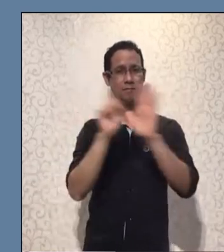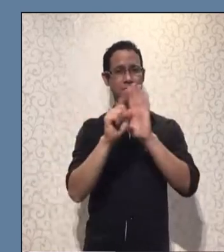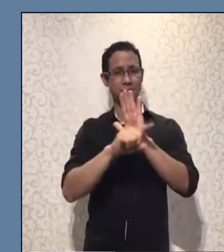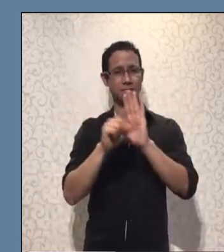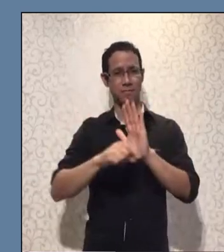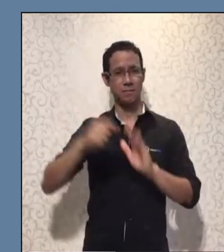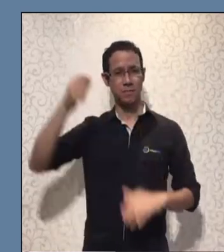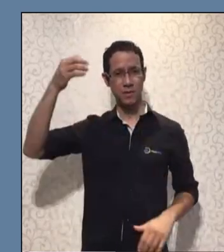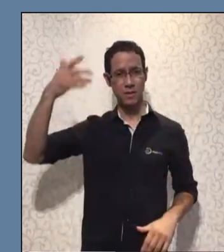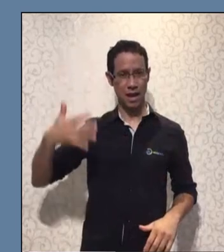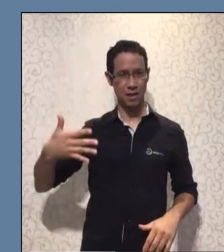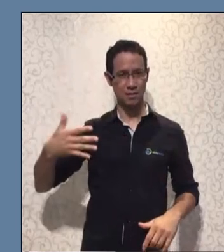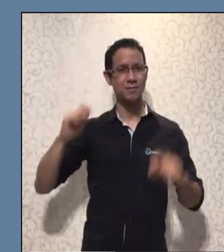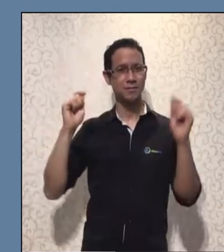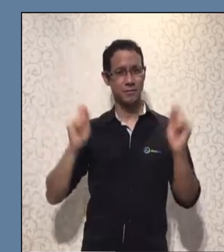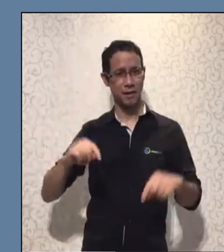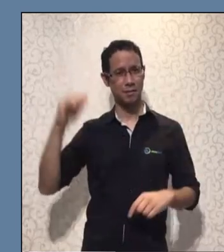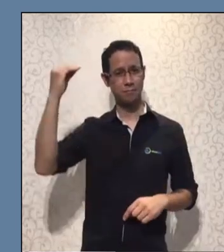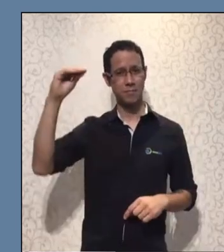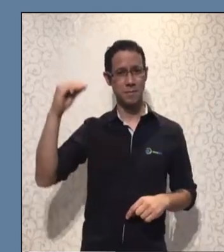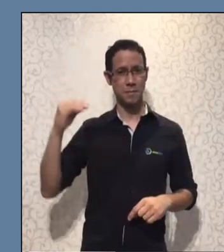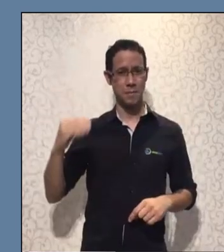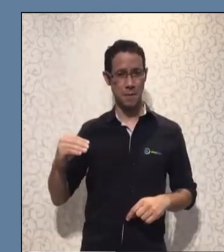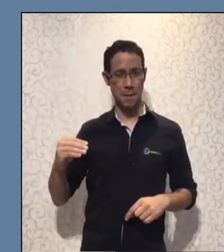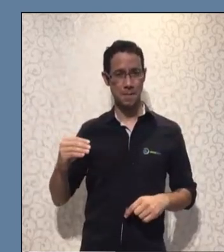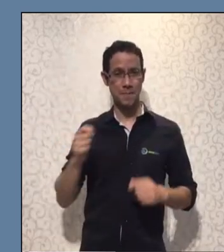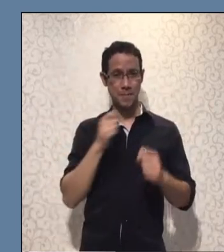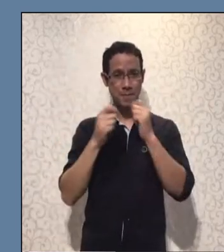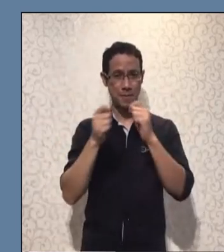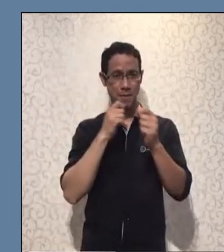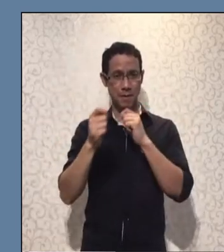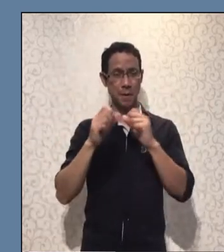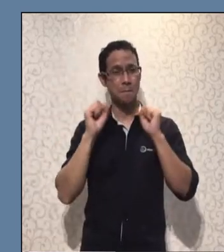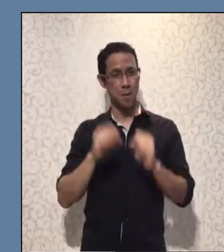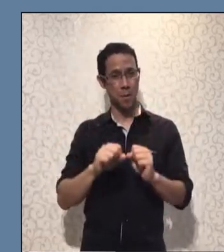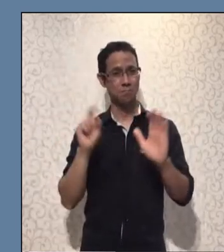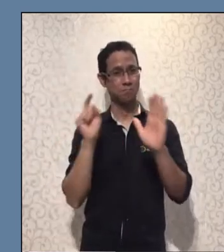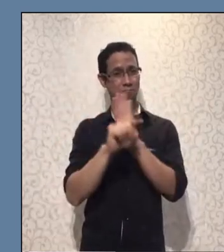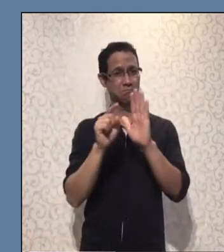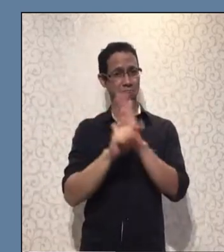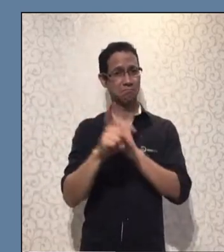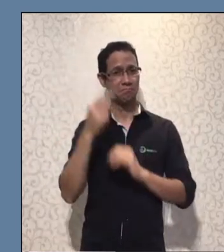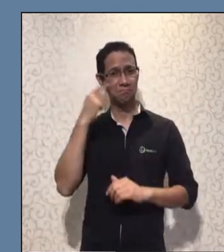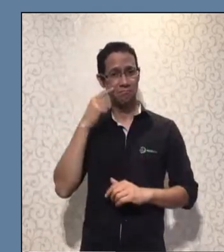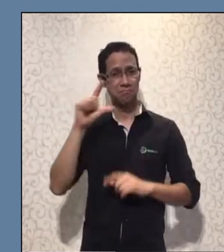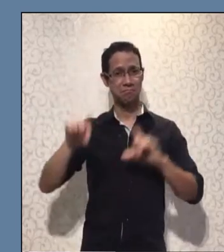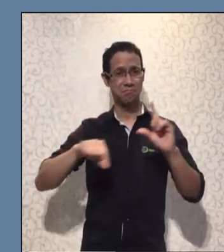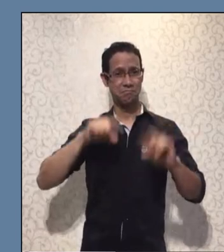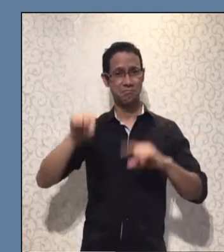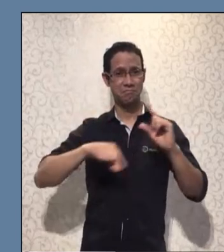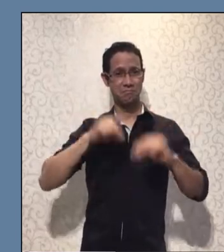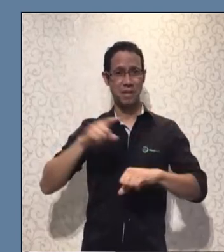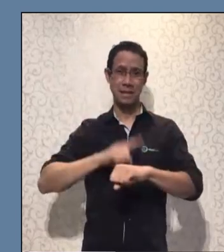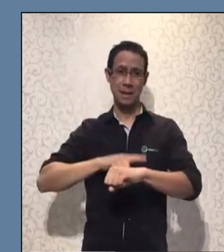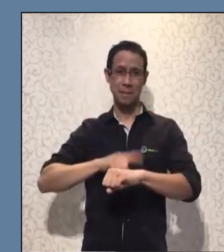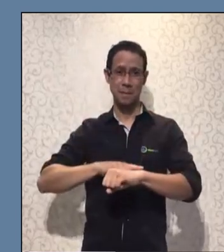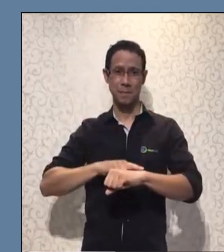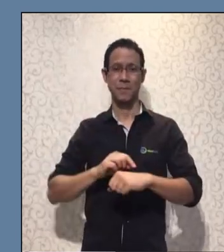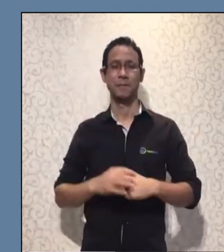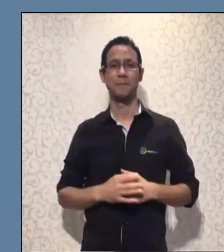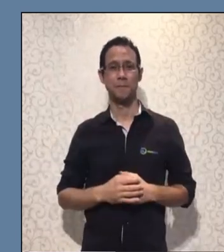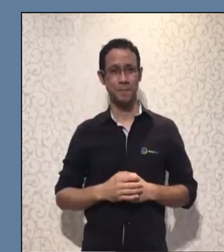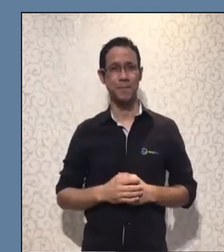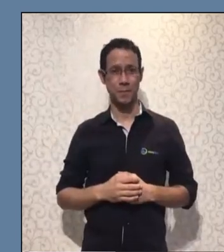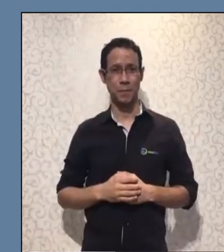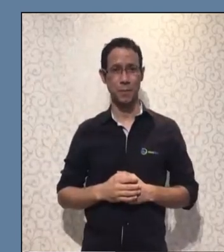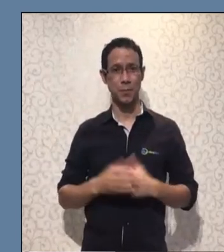serão repassadas à mediadora e poderão ou não ser contempladas de acordo com a nossa disponibilidade de tempo. O encontro de hoje